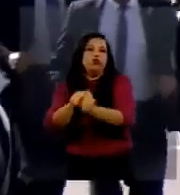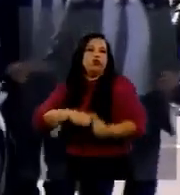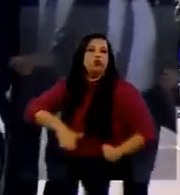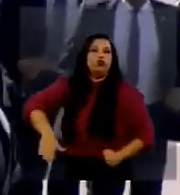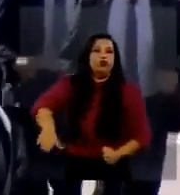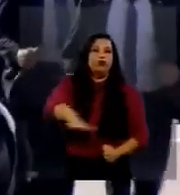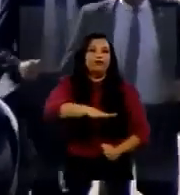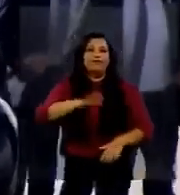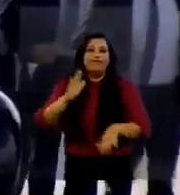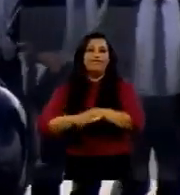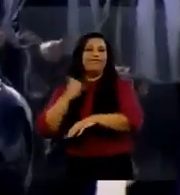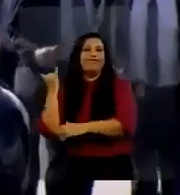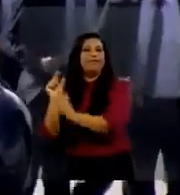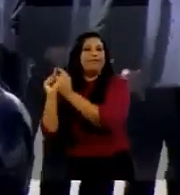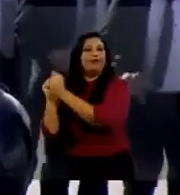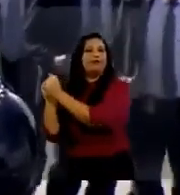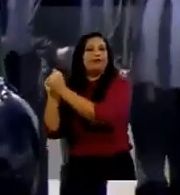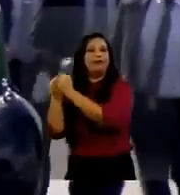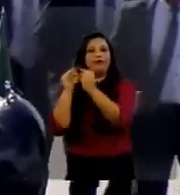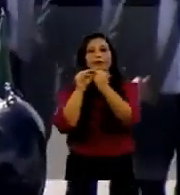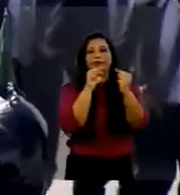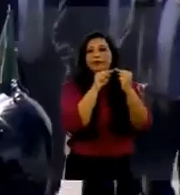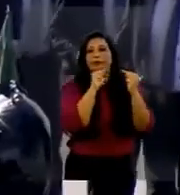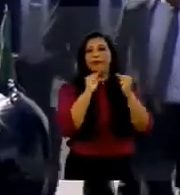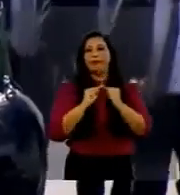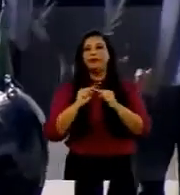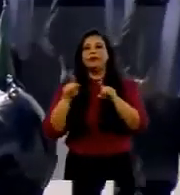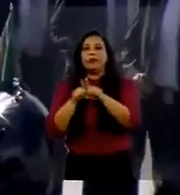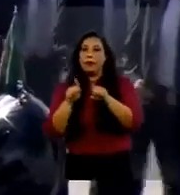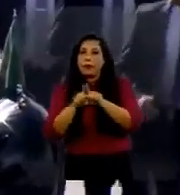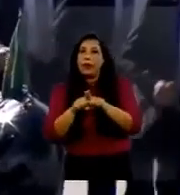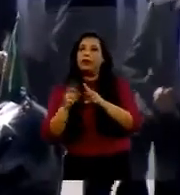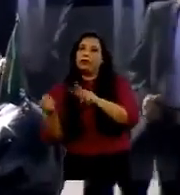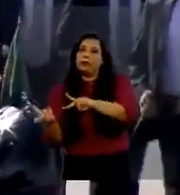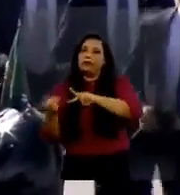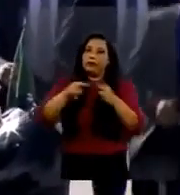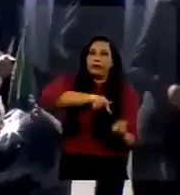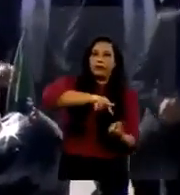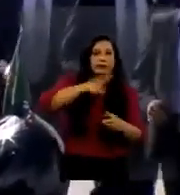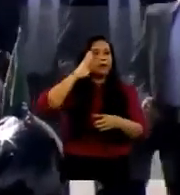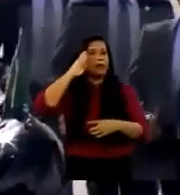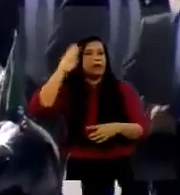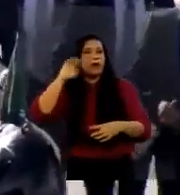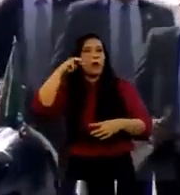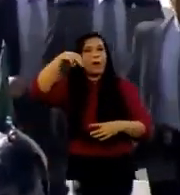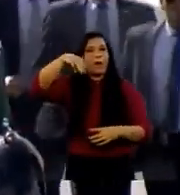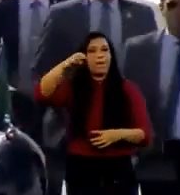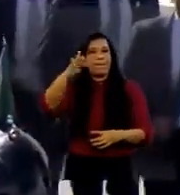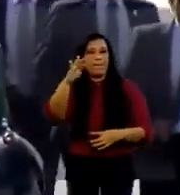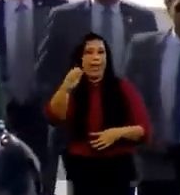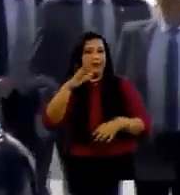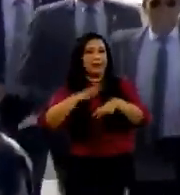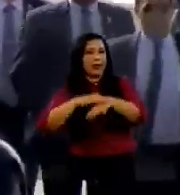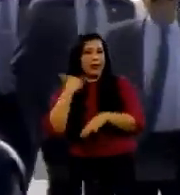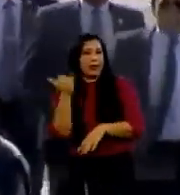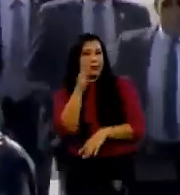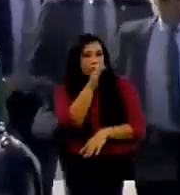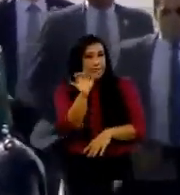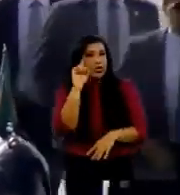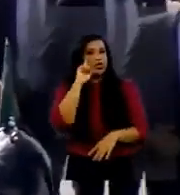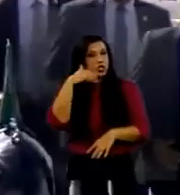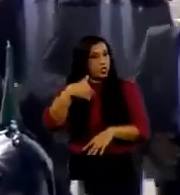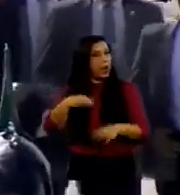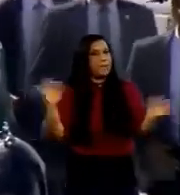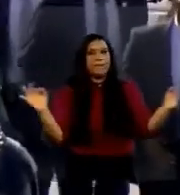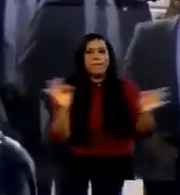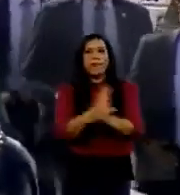Haverá uma coesão entre eles. E uma transição que já tem metas e prioridades para os próximos 100 dias, como,